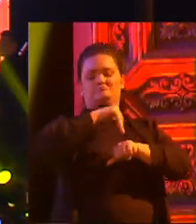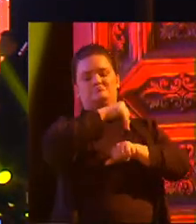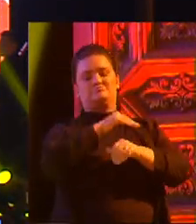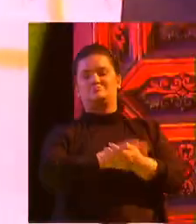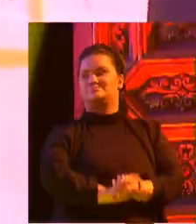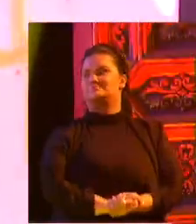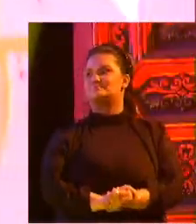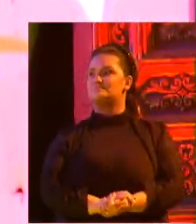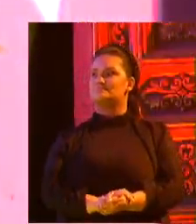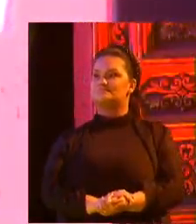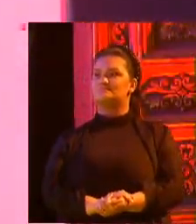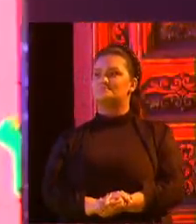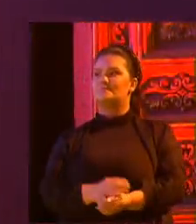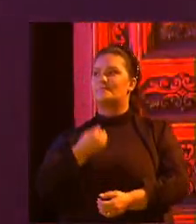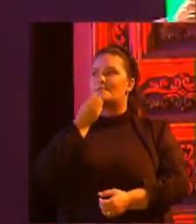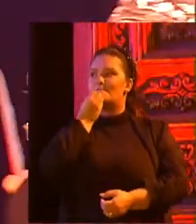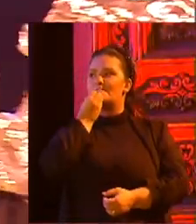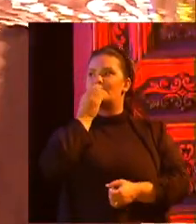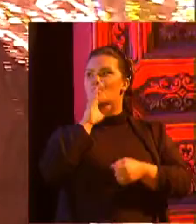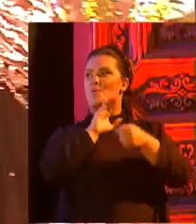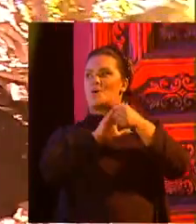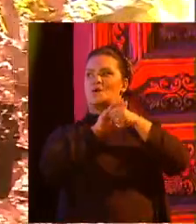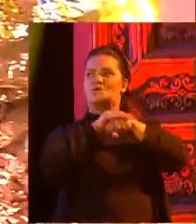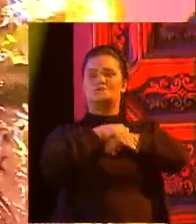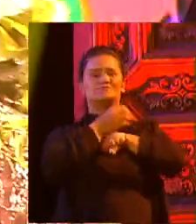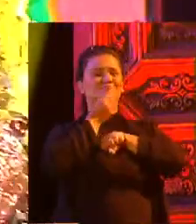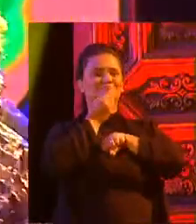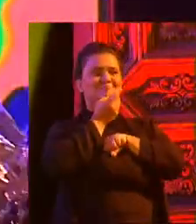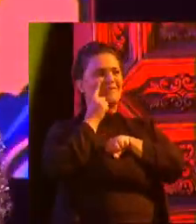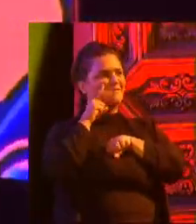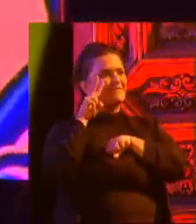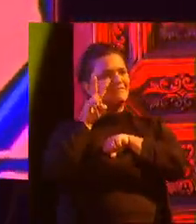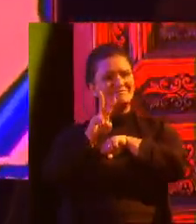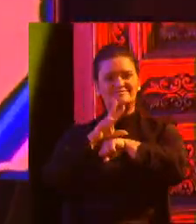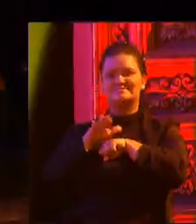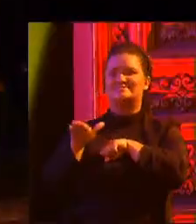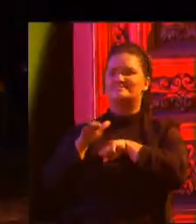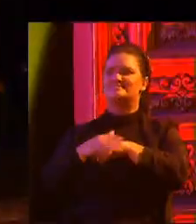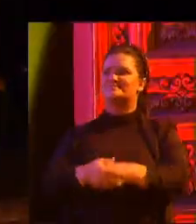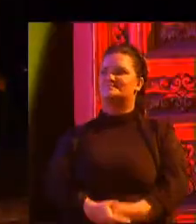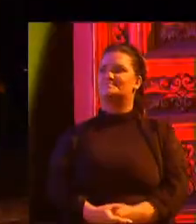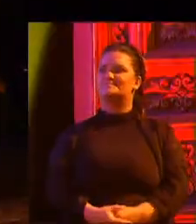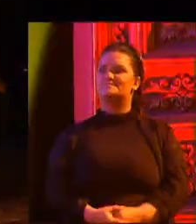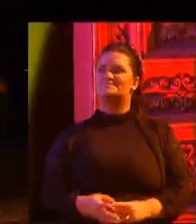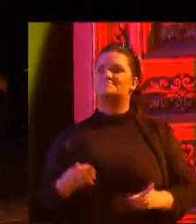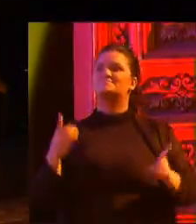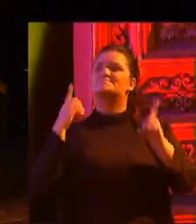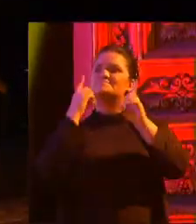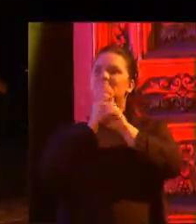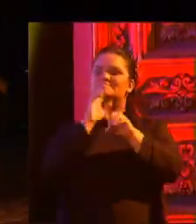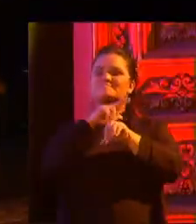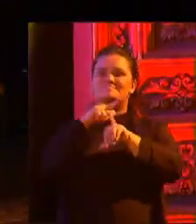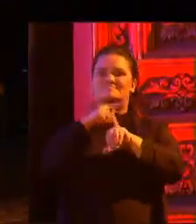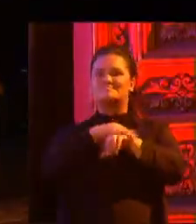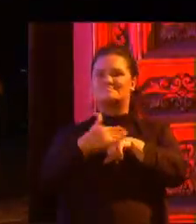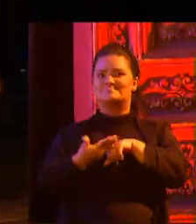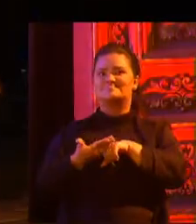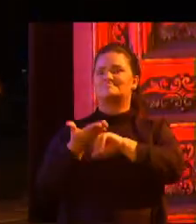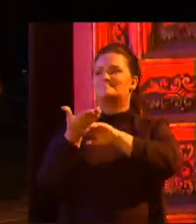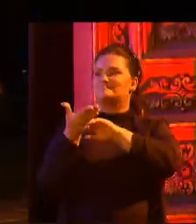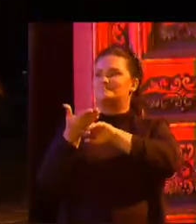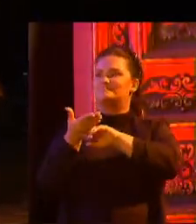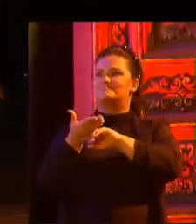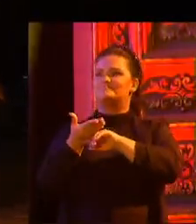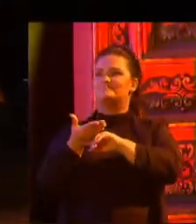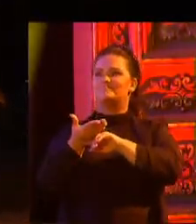Boa noite, que bom ter vocês. Deixa eu entregar o troféu aqui. Pelo